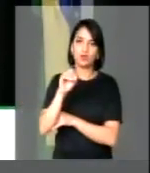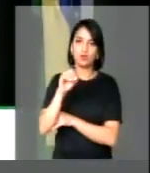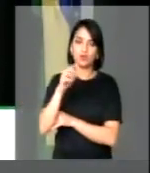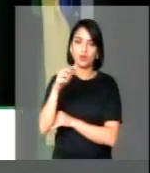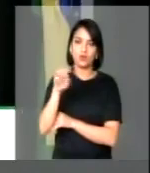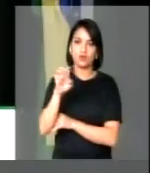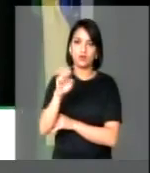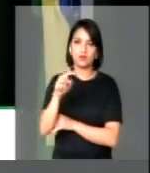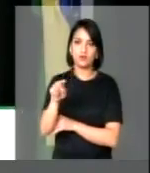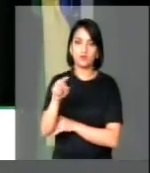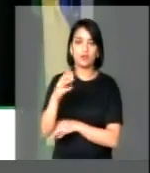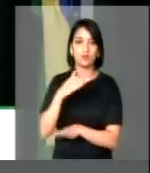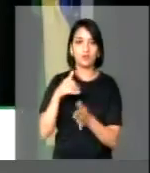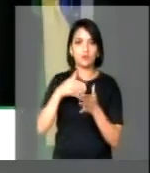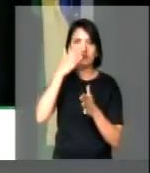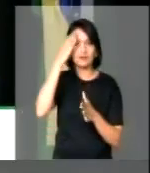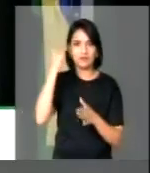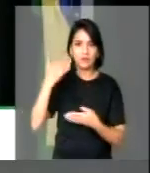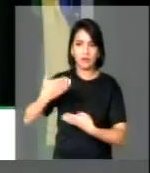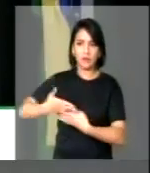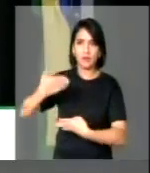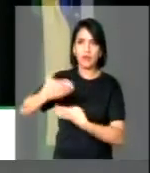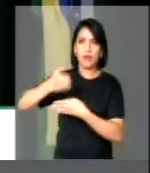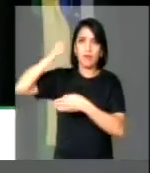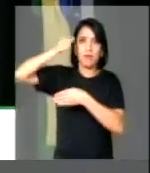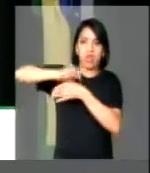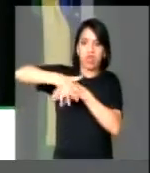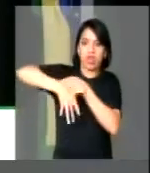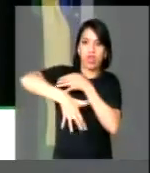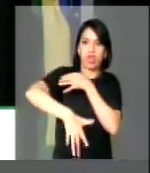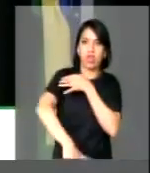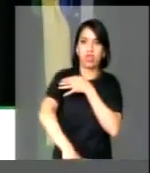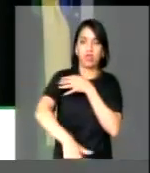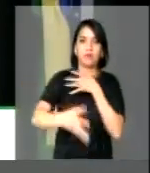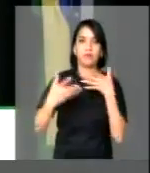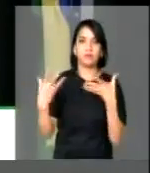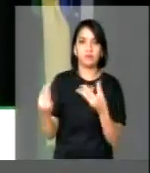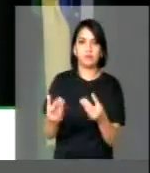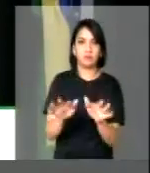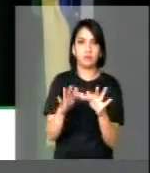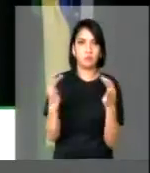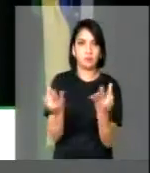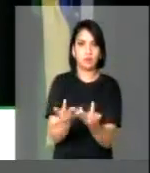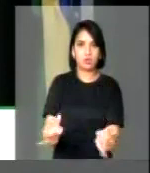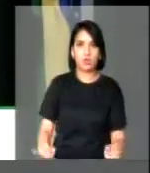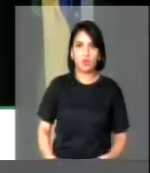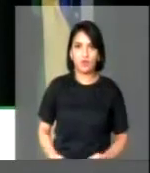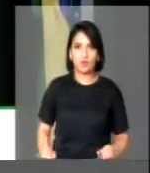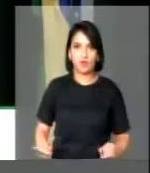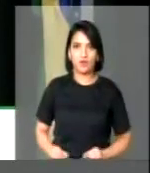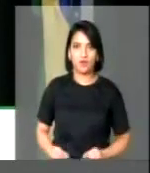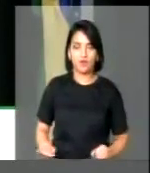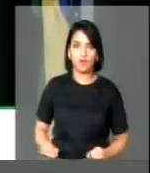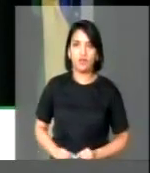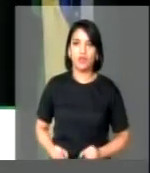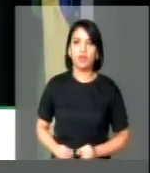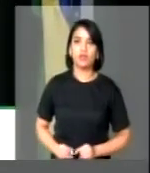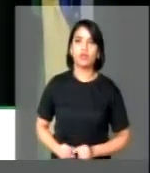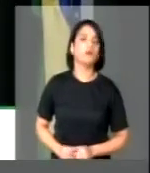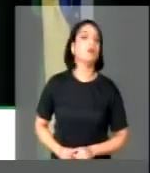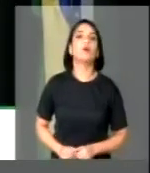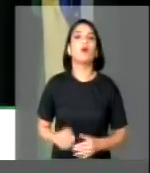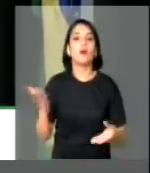que arrombou, veio abaixo, e esse processo vem se